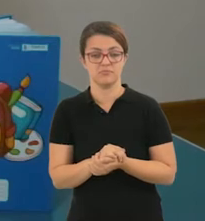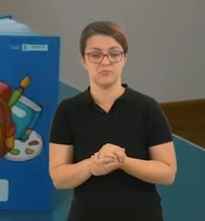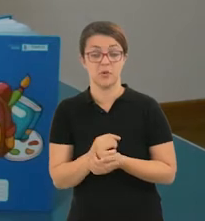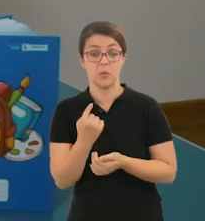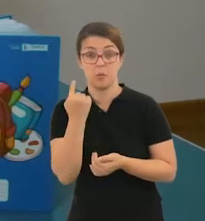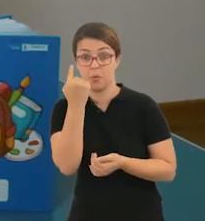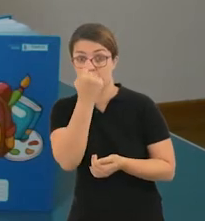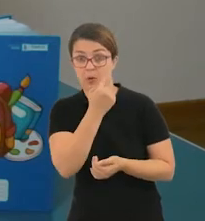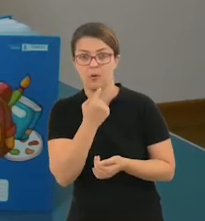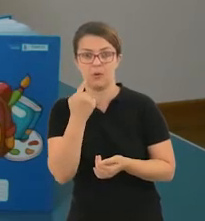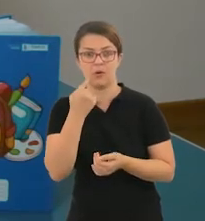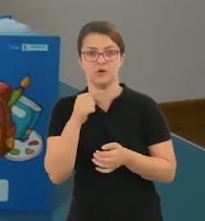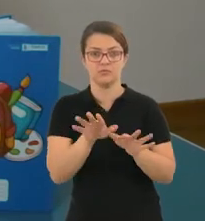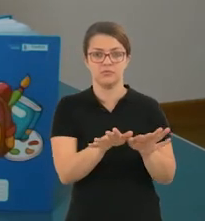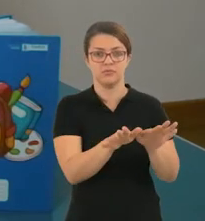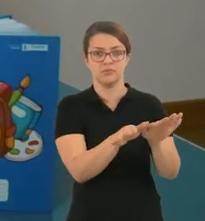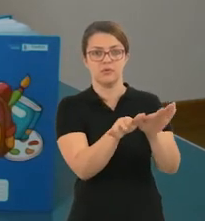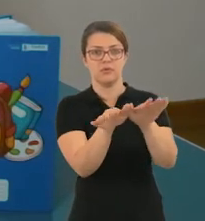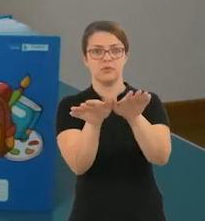esqueça.